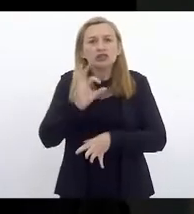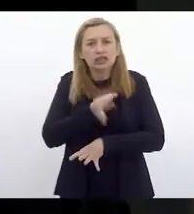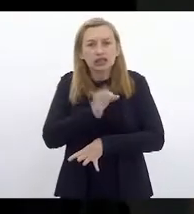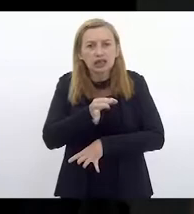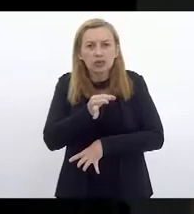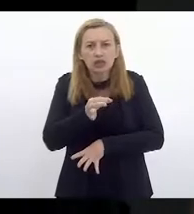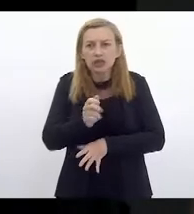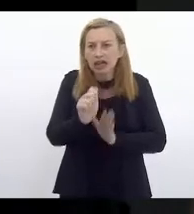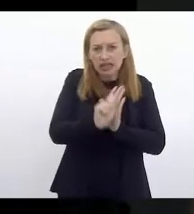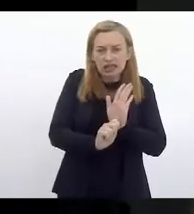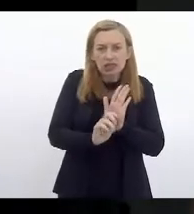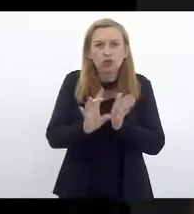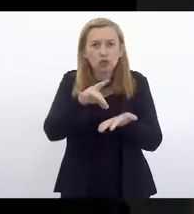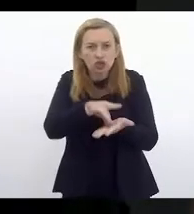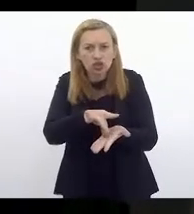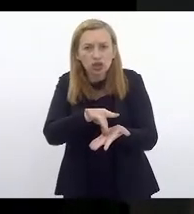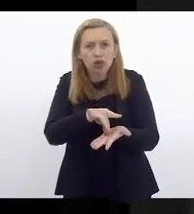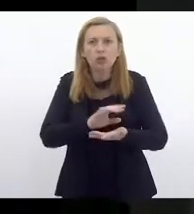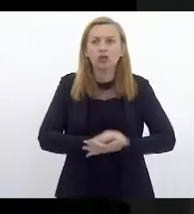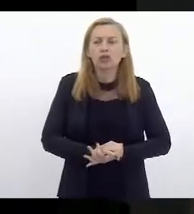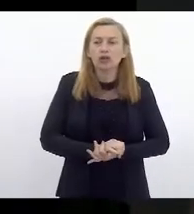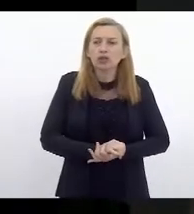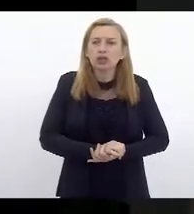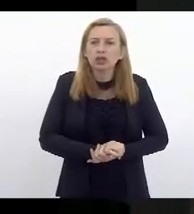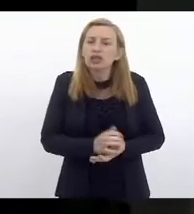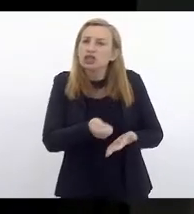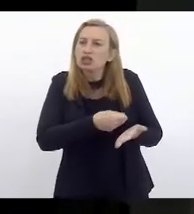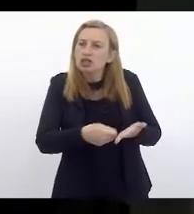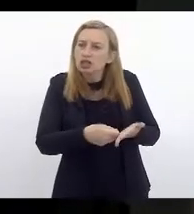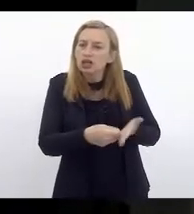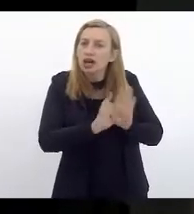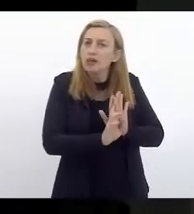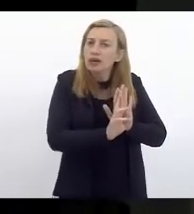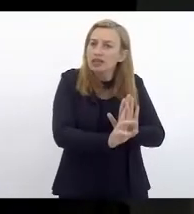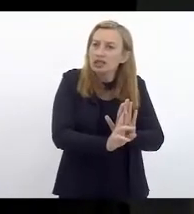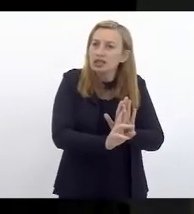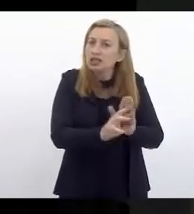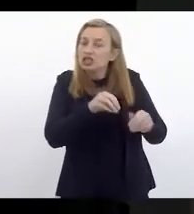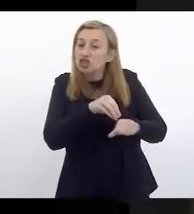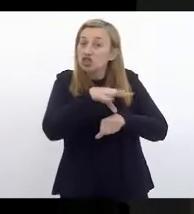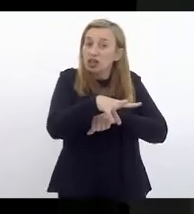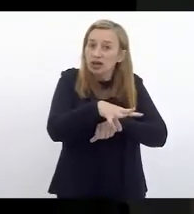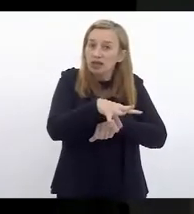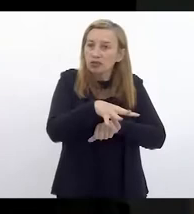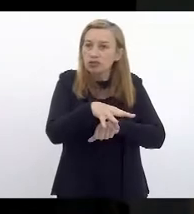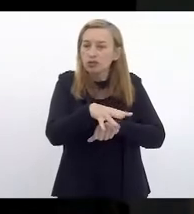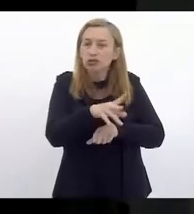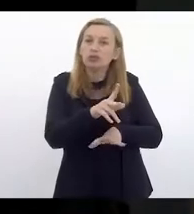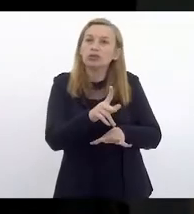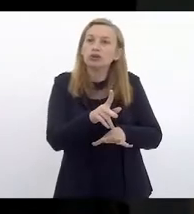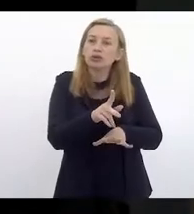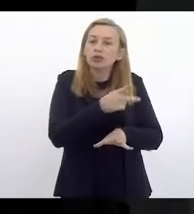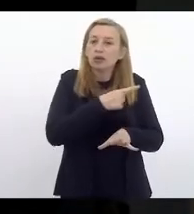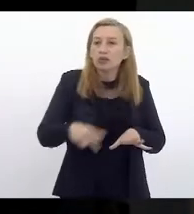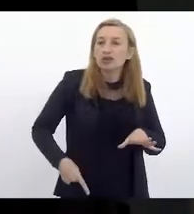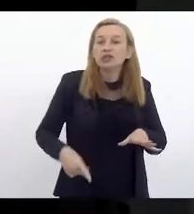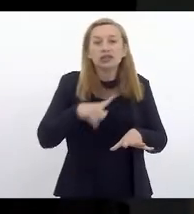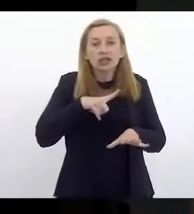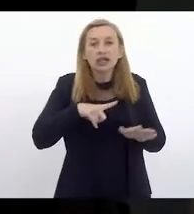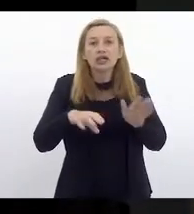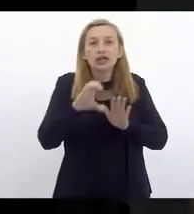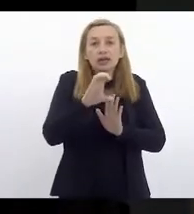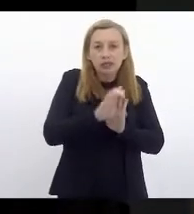na redação original, está escrito que será um representante indicado pelo presidente. Nós temos emenda, inclusive, dizendo que tem que ser